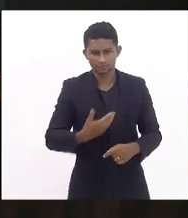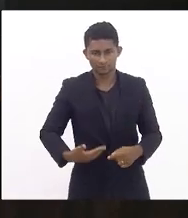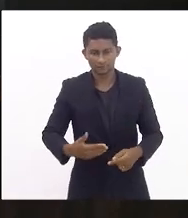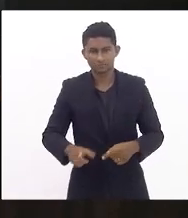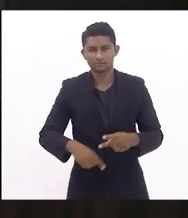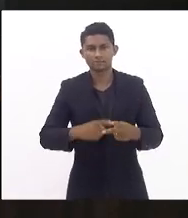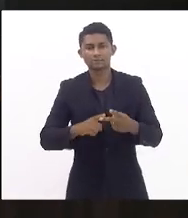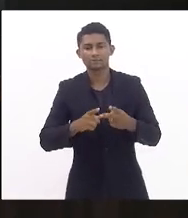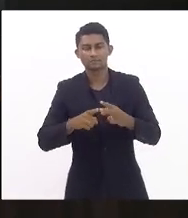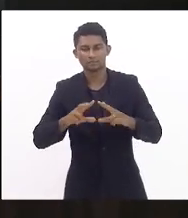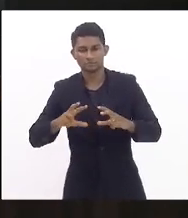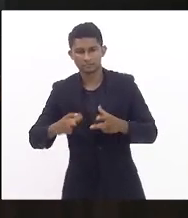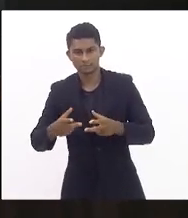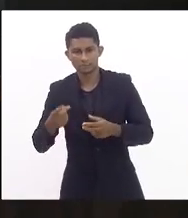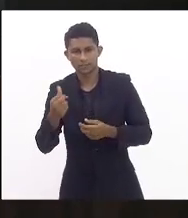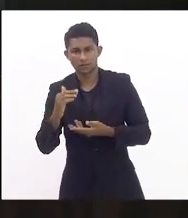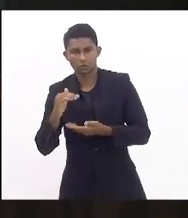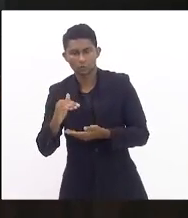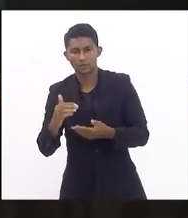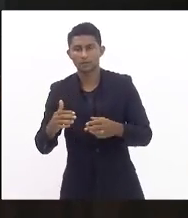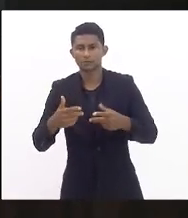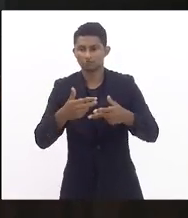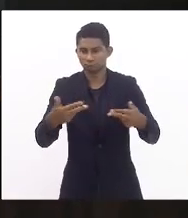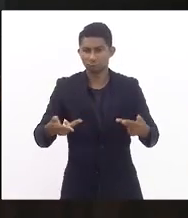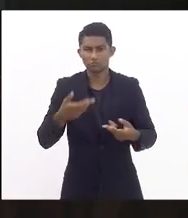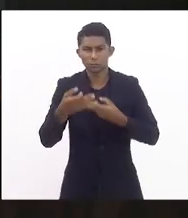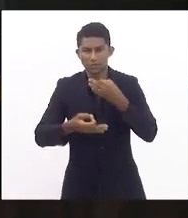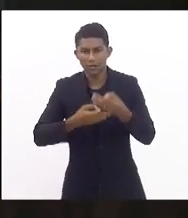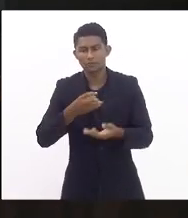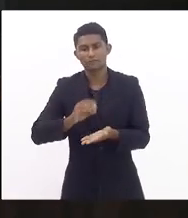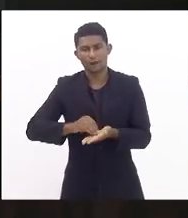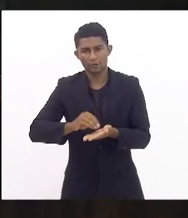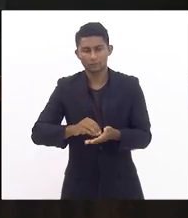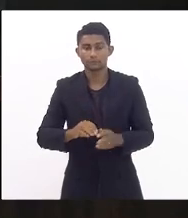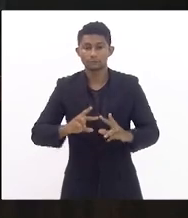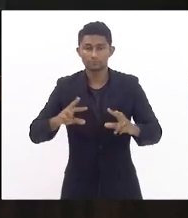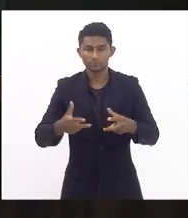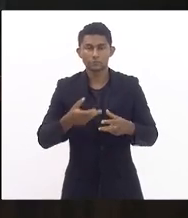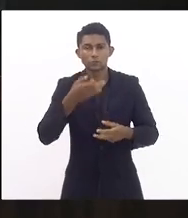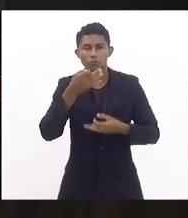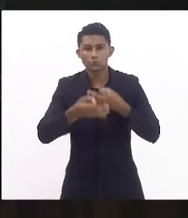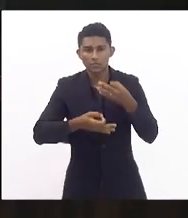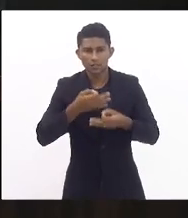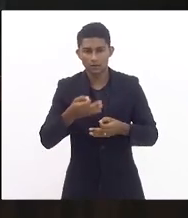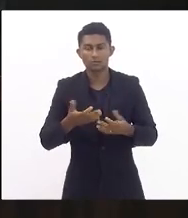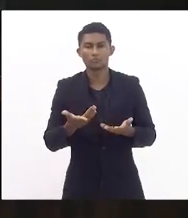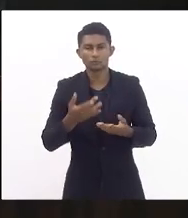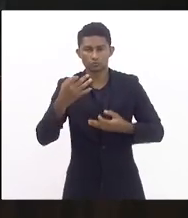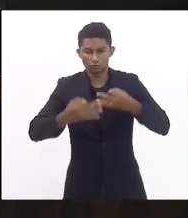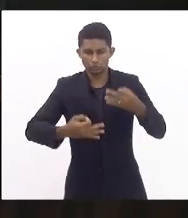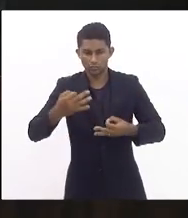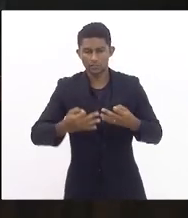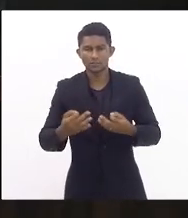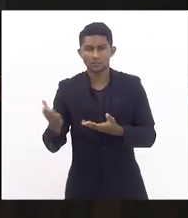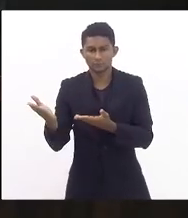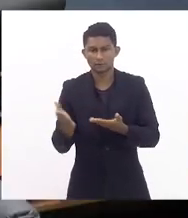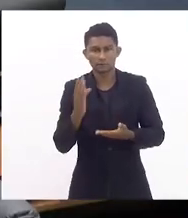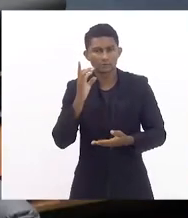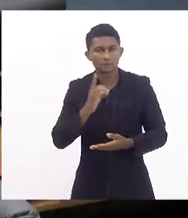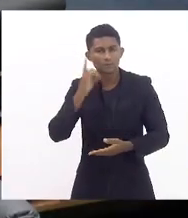Regional, Economia e Orçamento. Para emitir parecer pela Comissão de Constituição e Justiça, deputado Carlos Bino.